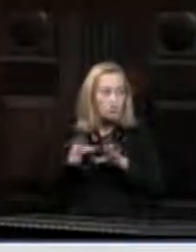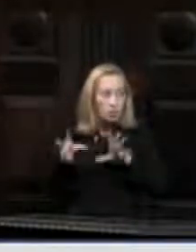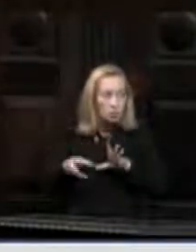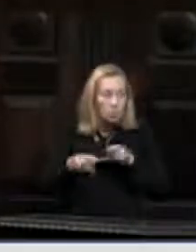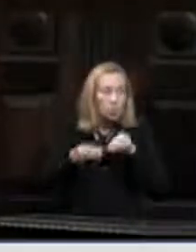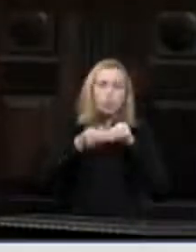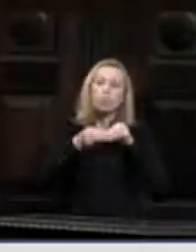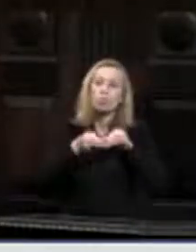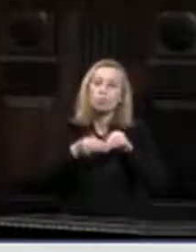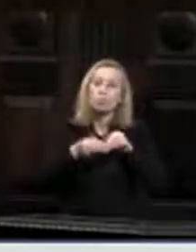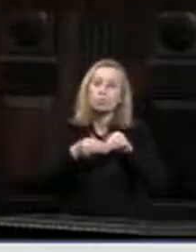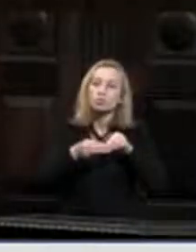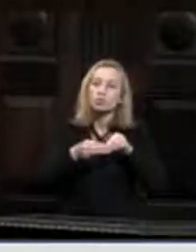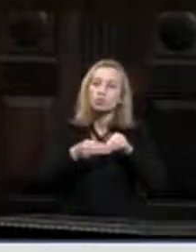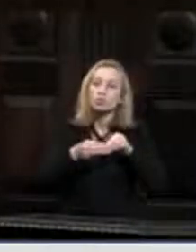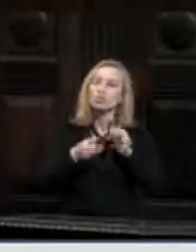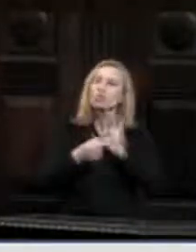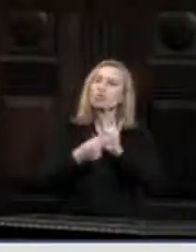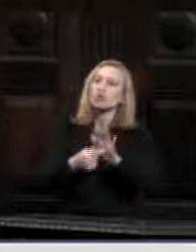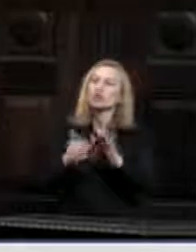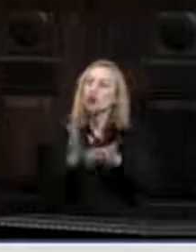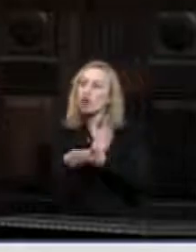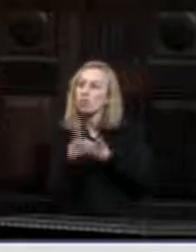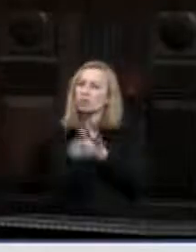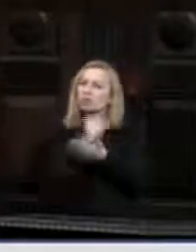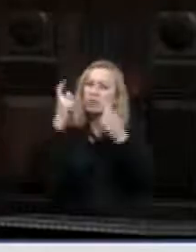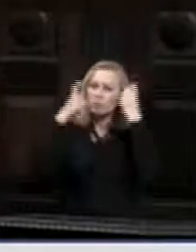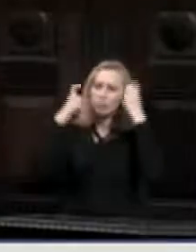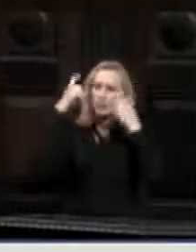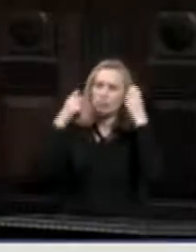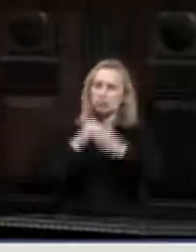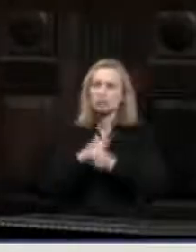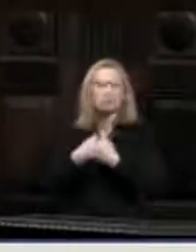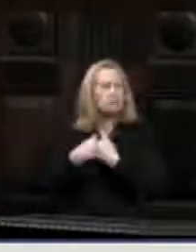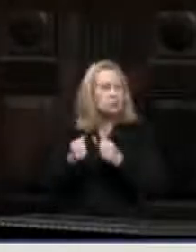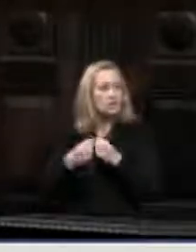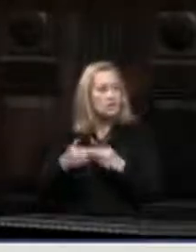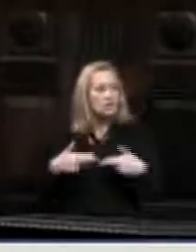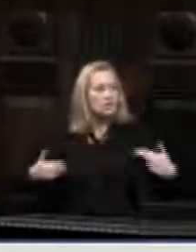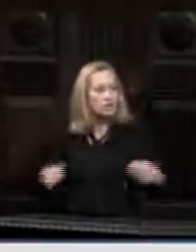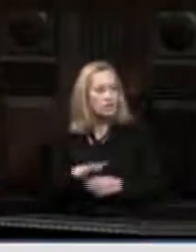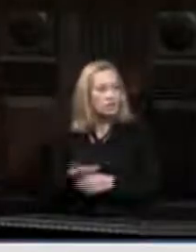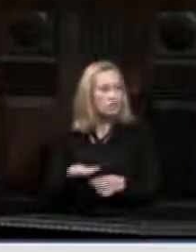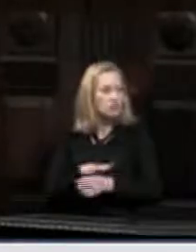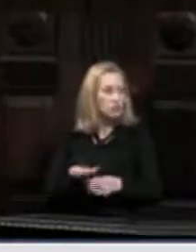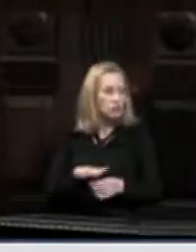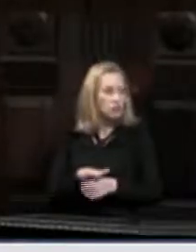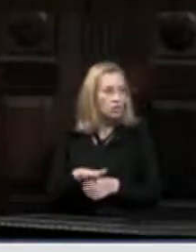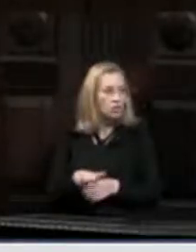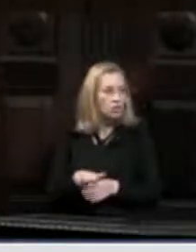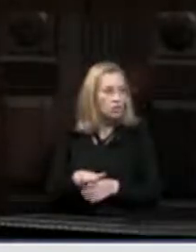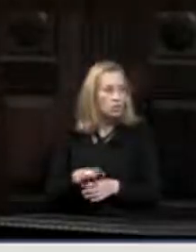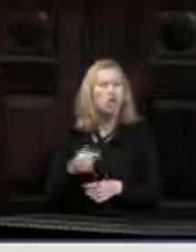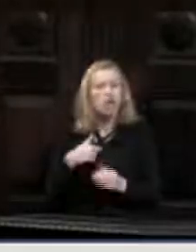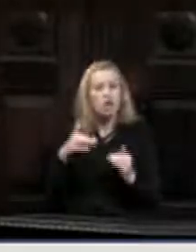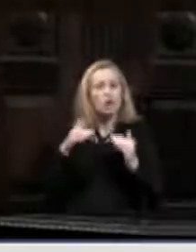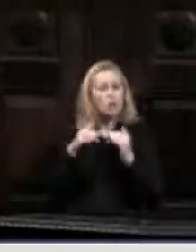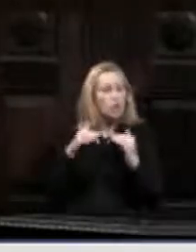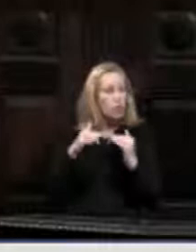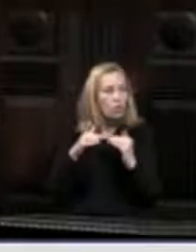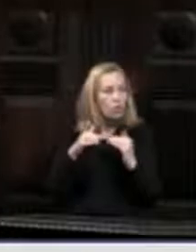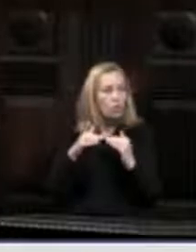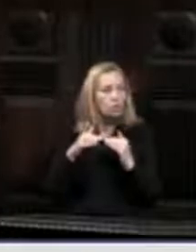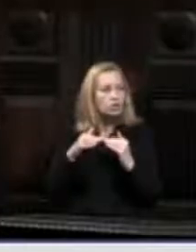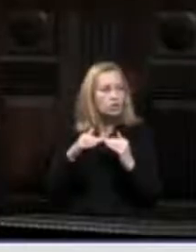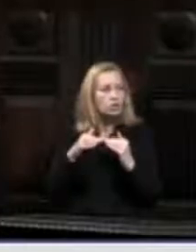algumas preocupações levantadas na Comissão de Transporte, porque diz claramente que não, eu concordo que não tem